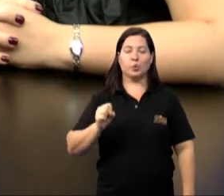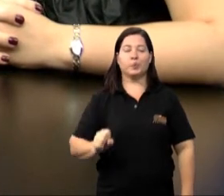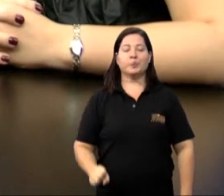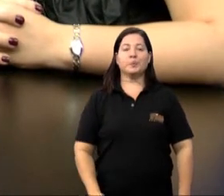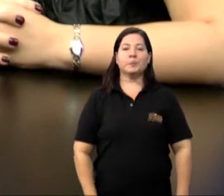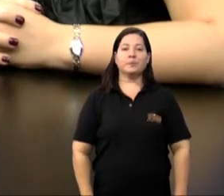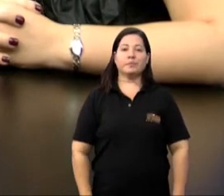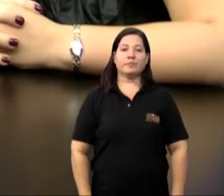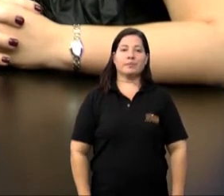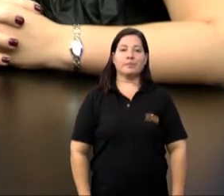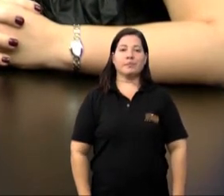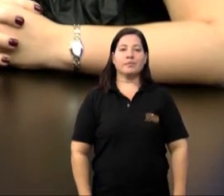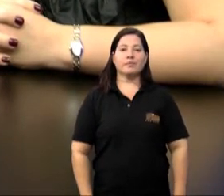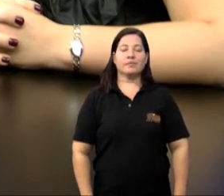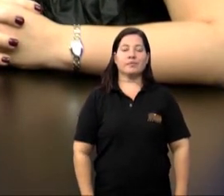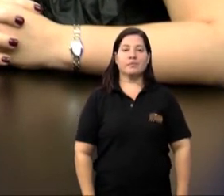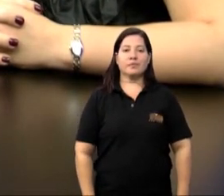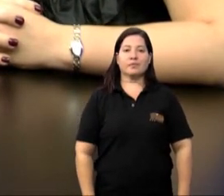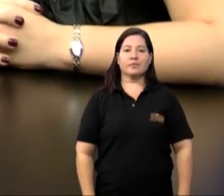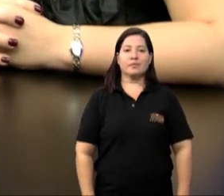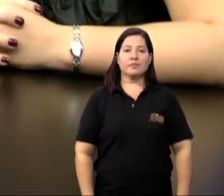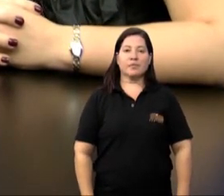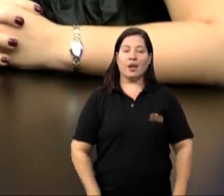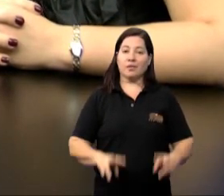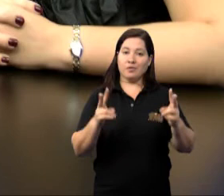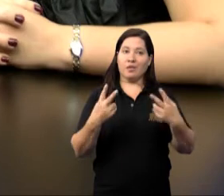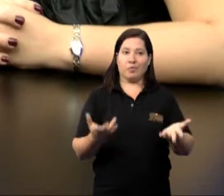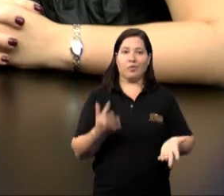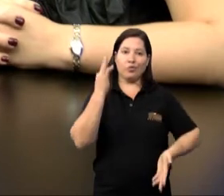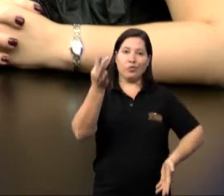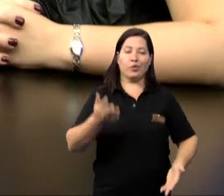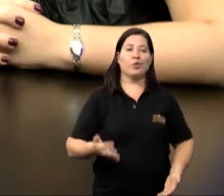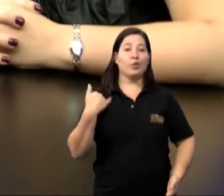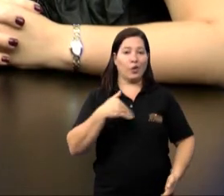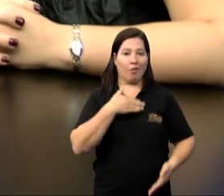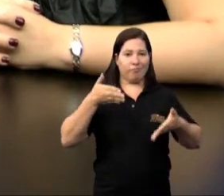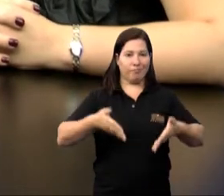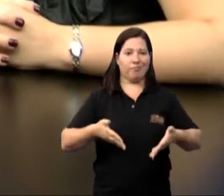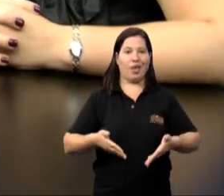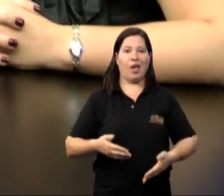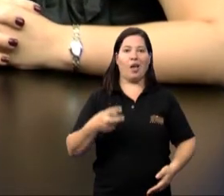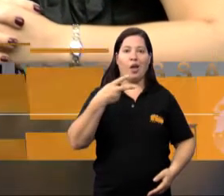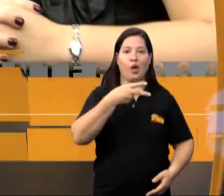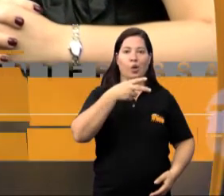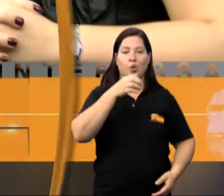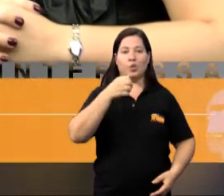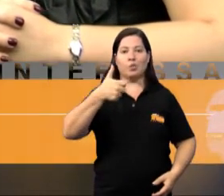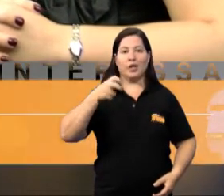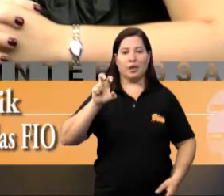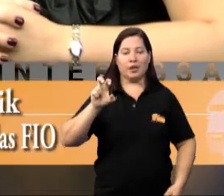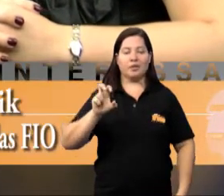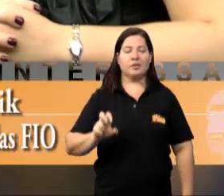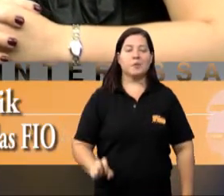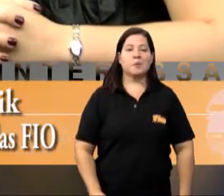dia 18. Então, dia 18. E quem nos vê no futuro, estamos em 2015. Bem, no programa de